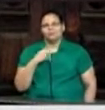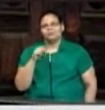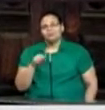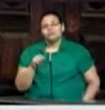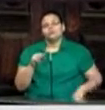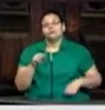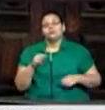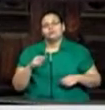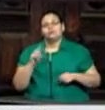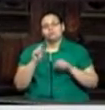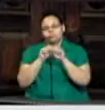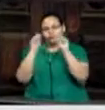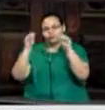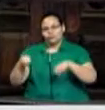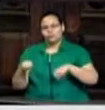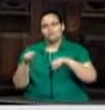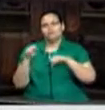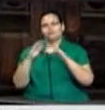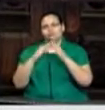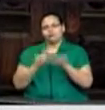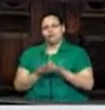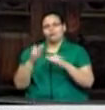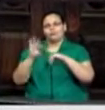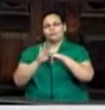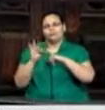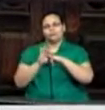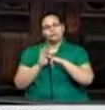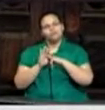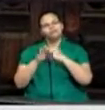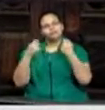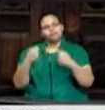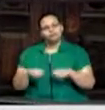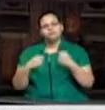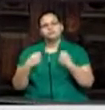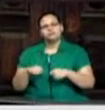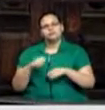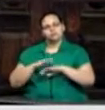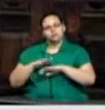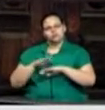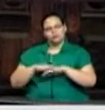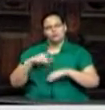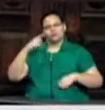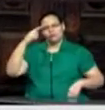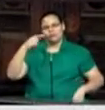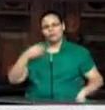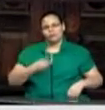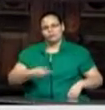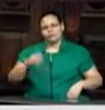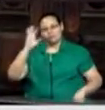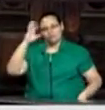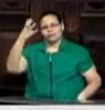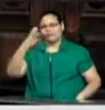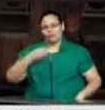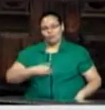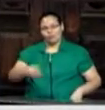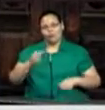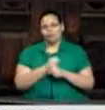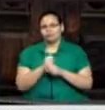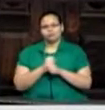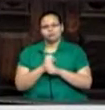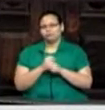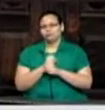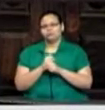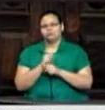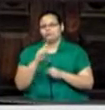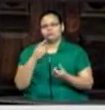do sistema FAETEC e tome as medidas cabíveis para que o ano não seja